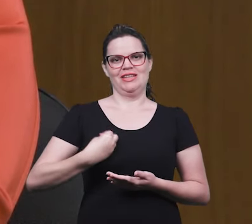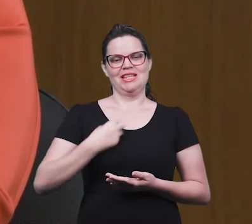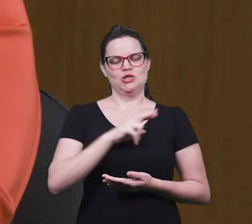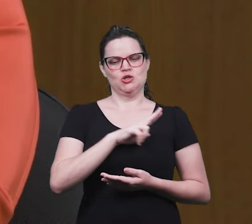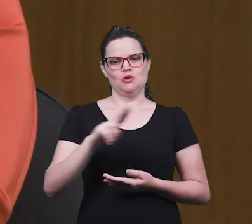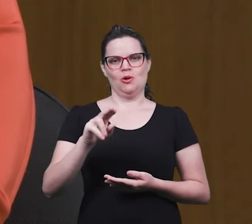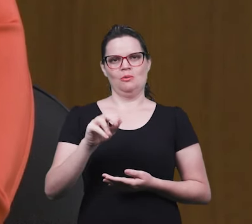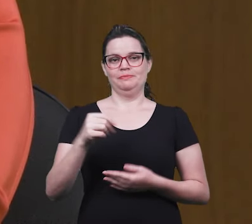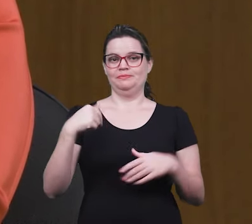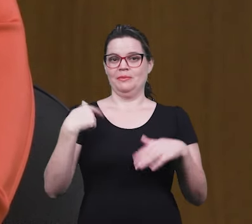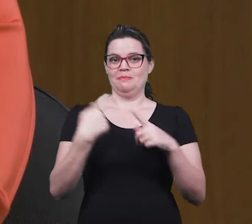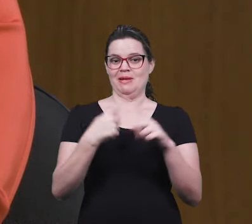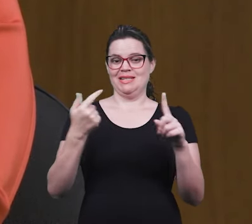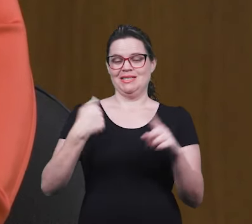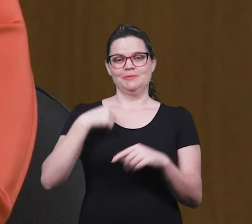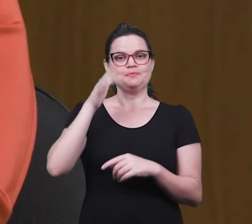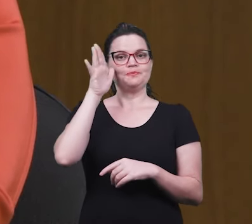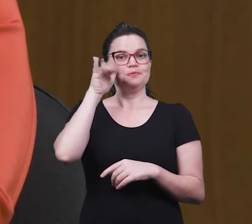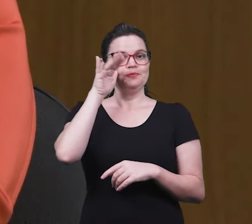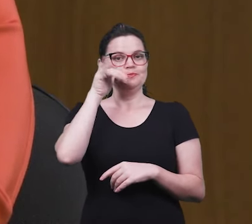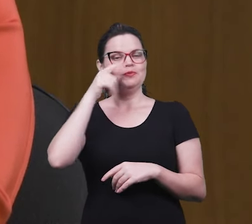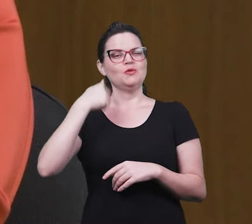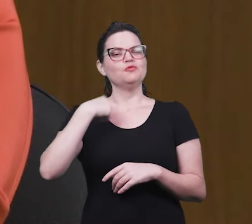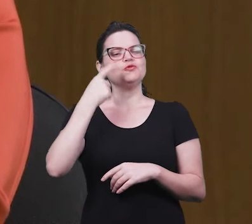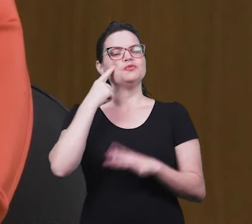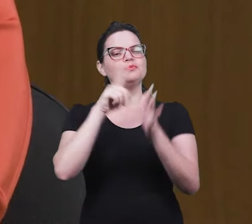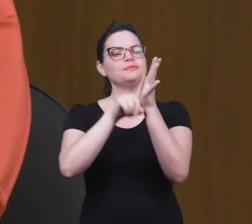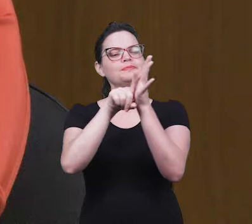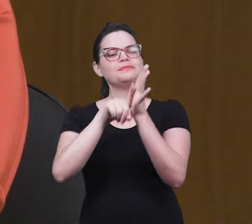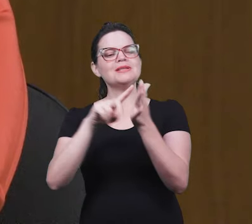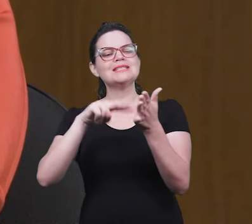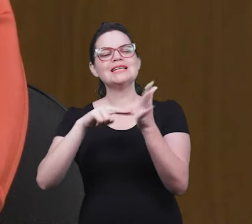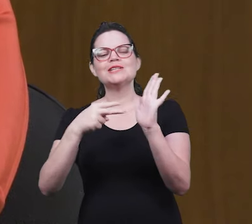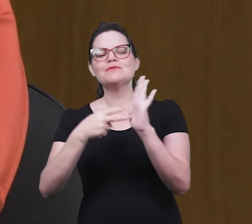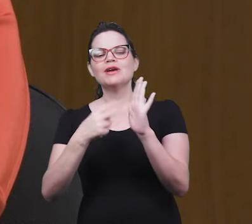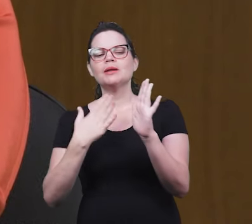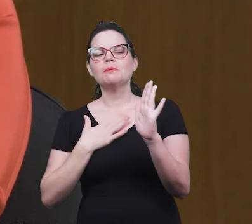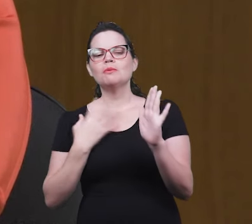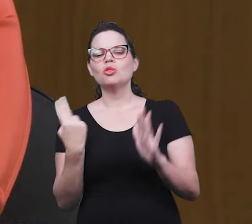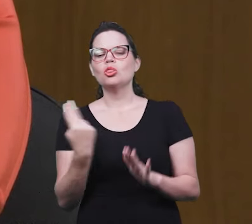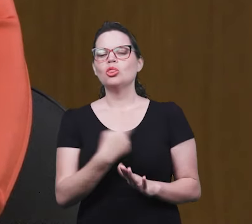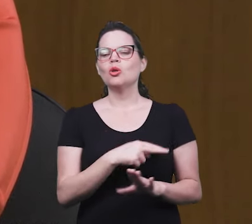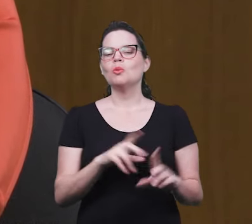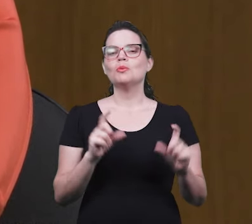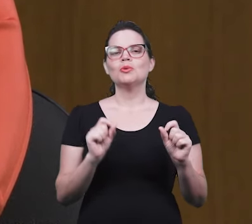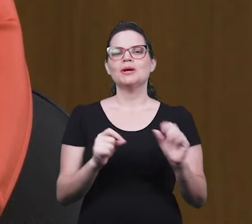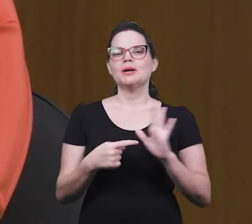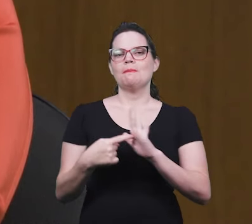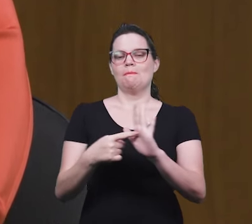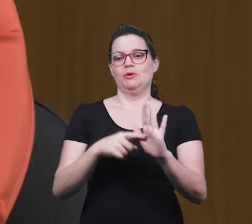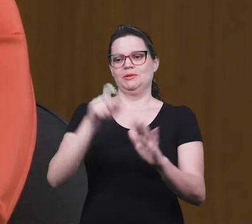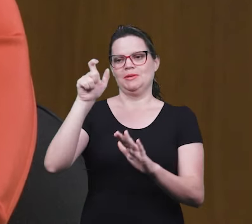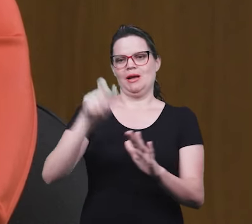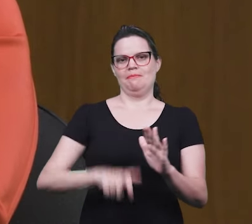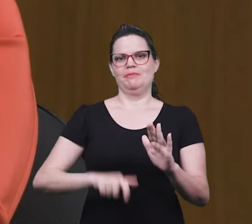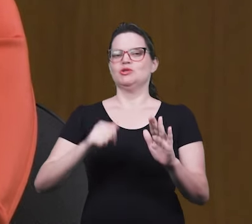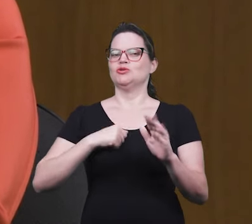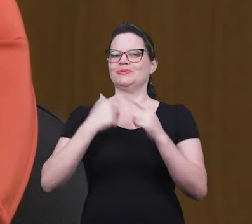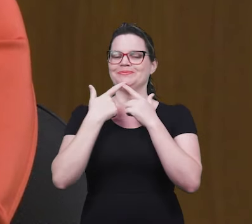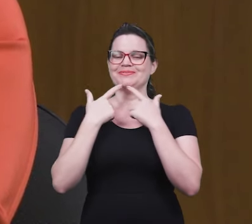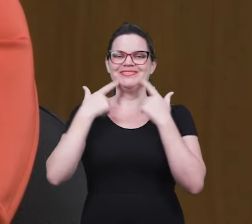que por curiosidade eu fui ver o significado. E fala sobre uma pessoa